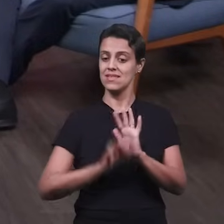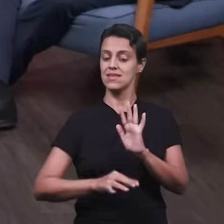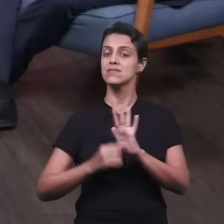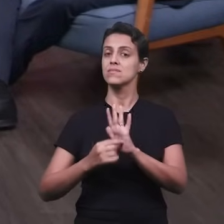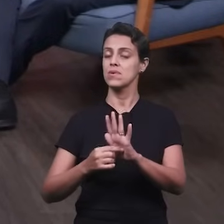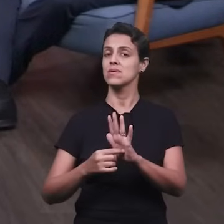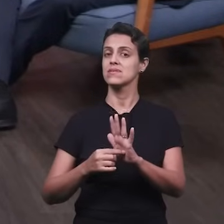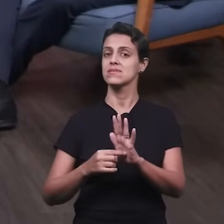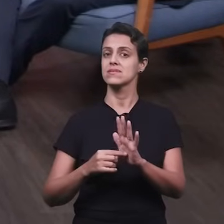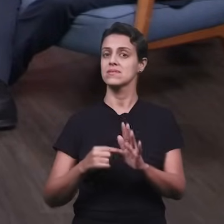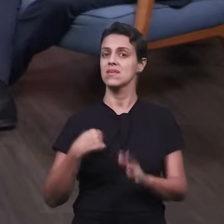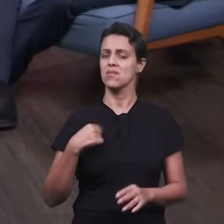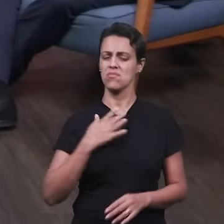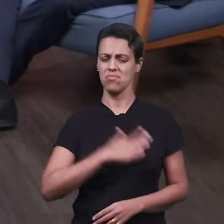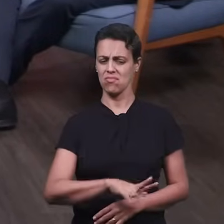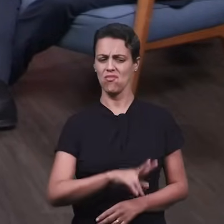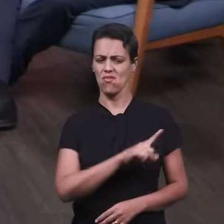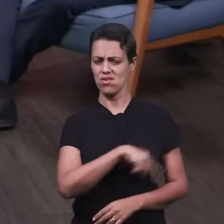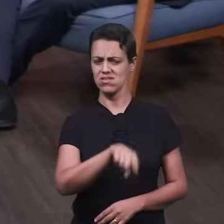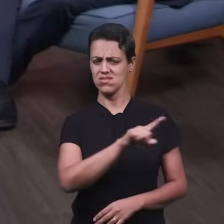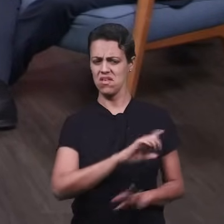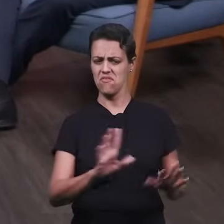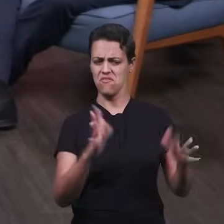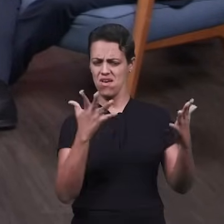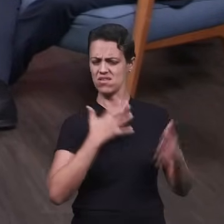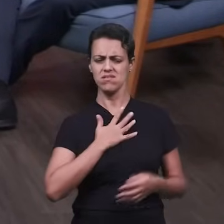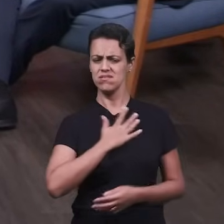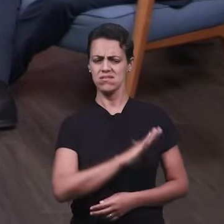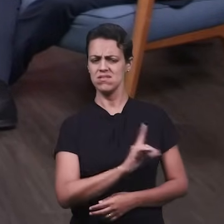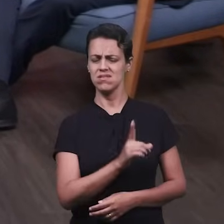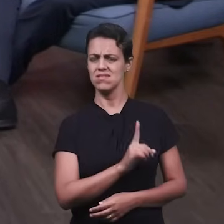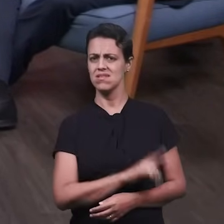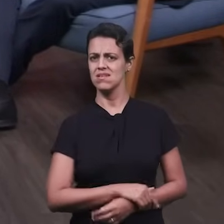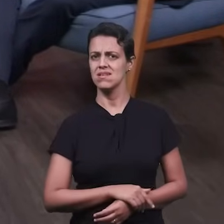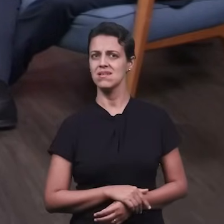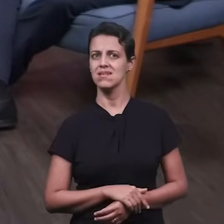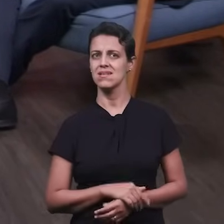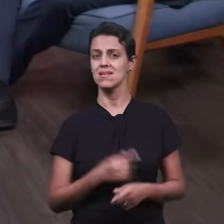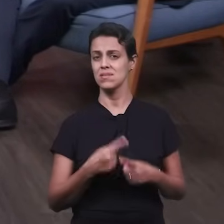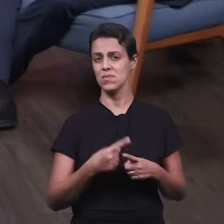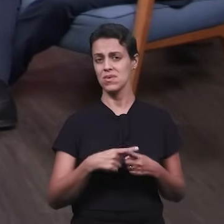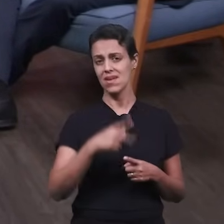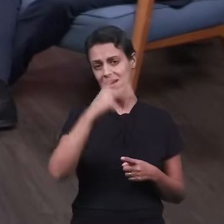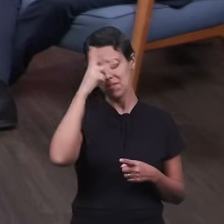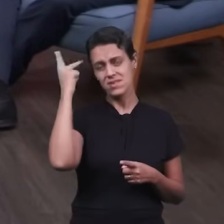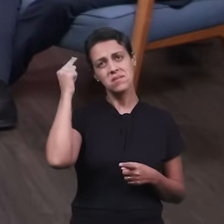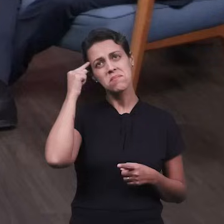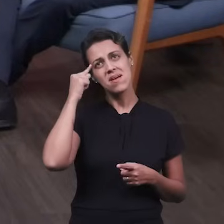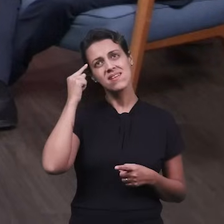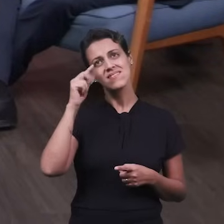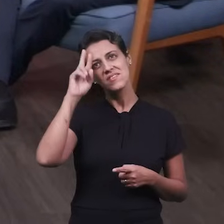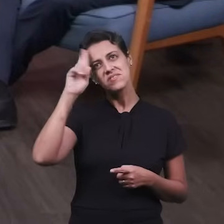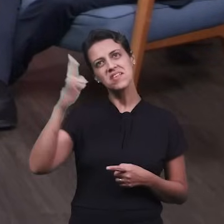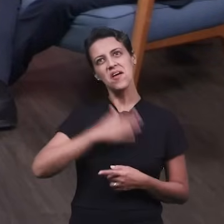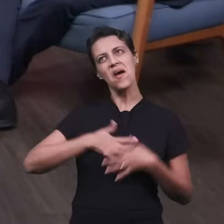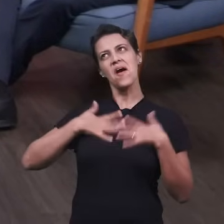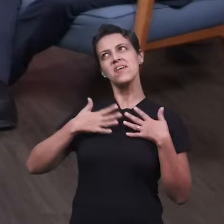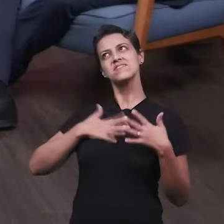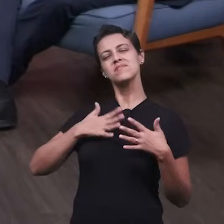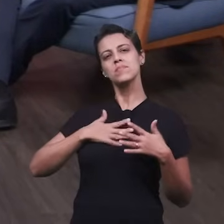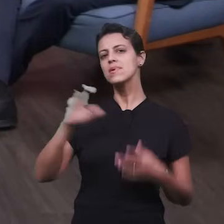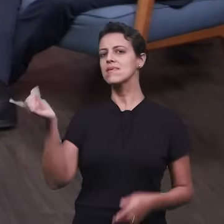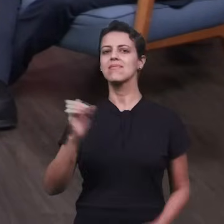fala que eu não me agrado às vossas festas, né? Então, o que acontece? Às vezes o homem está pensando que está agradando ao Senhor porque ele está fazendo, mas ele está